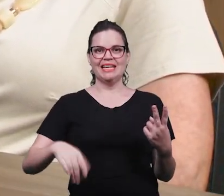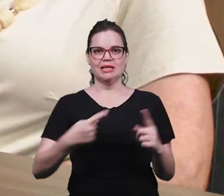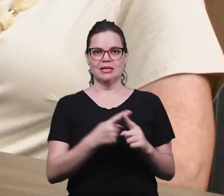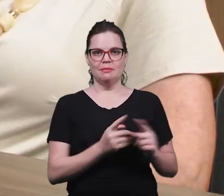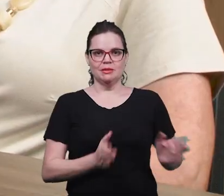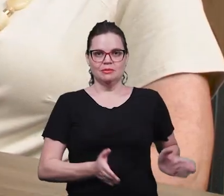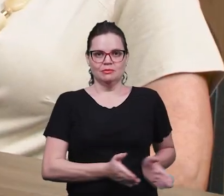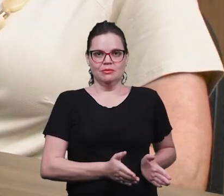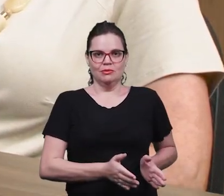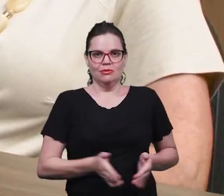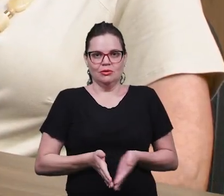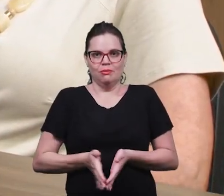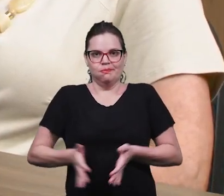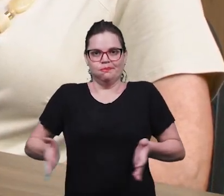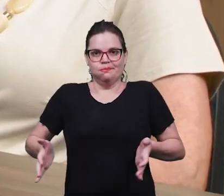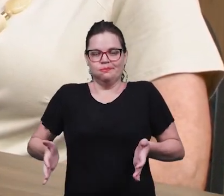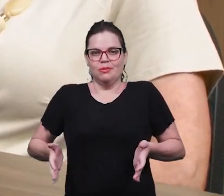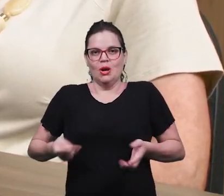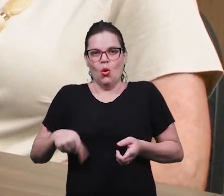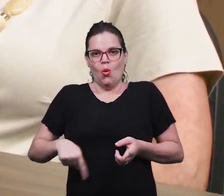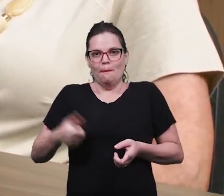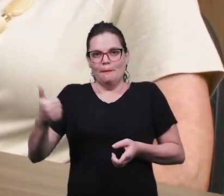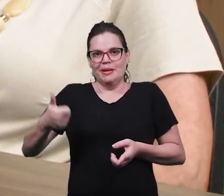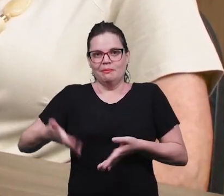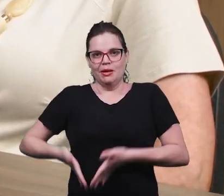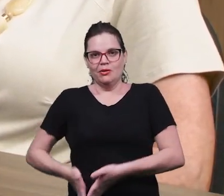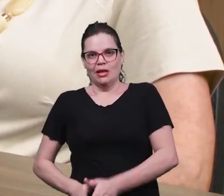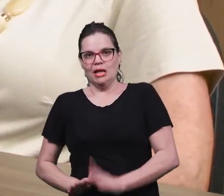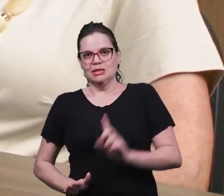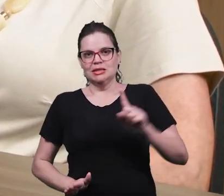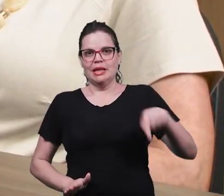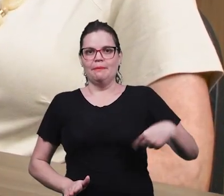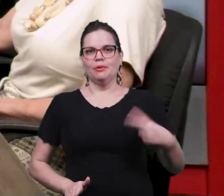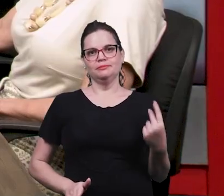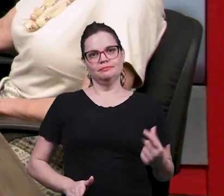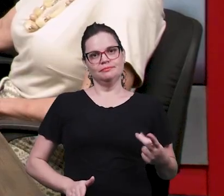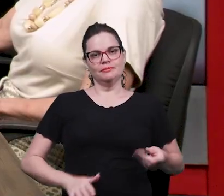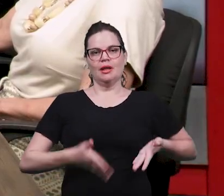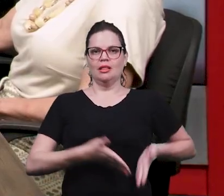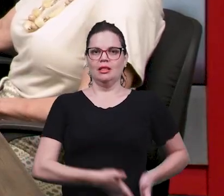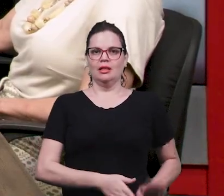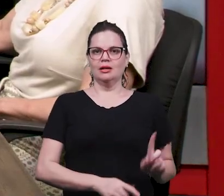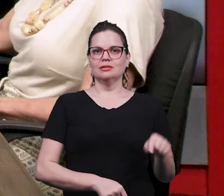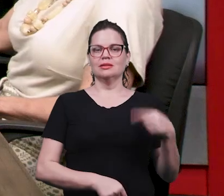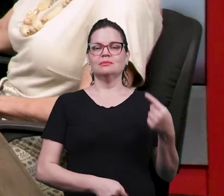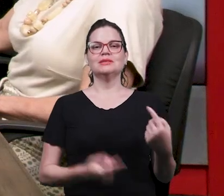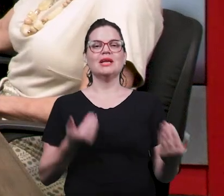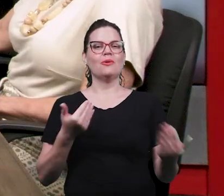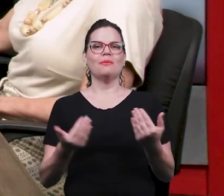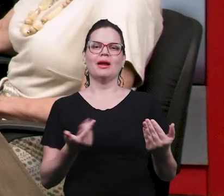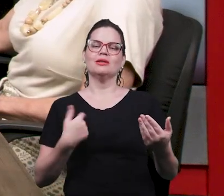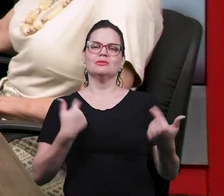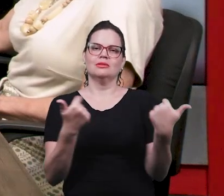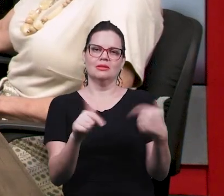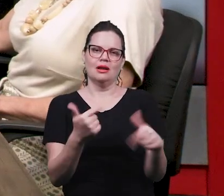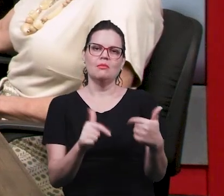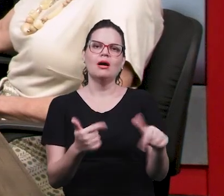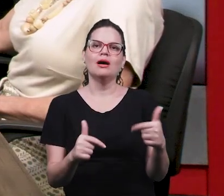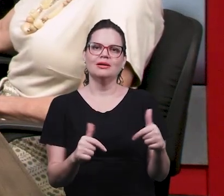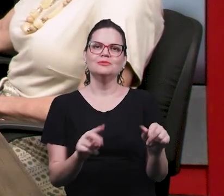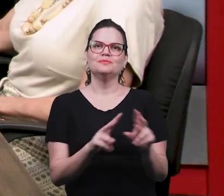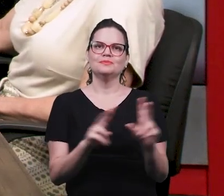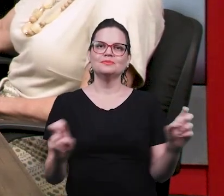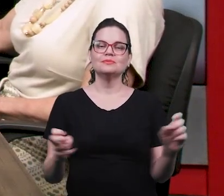Né? Relacionado ao trabalho. Relacionado ao trabalho dele. Assim, o Senhor sempre deu essa bênção, essa direção,